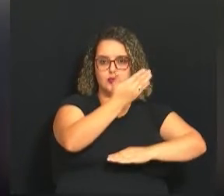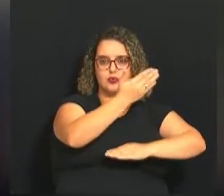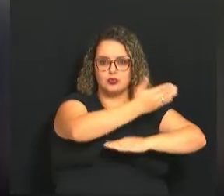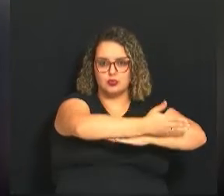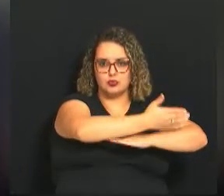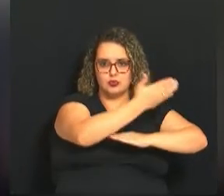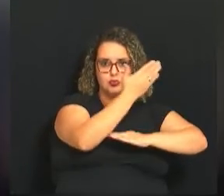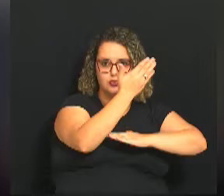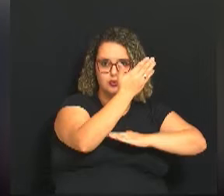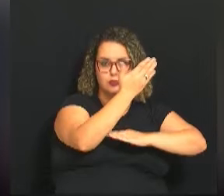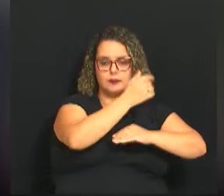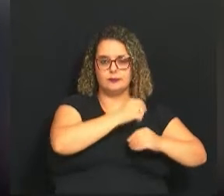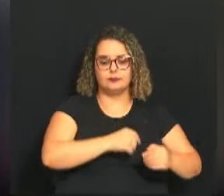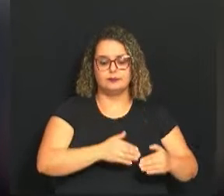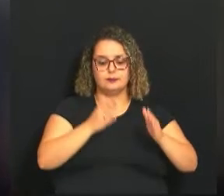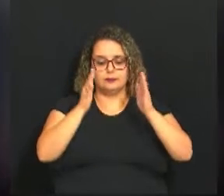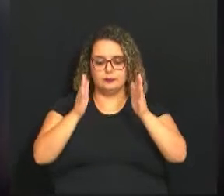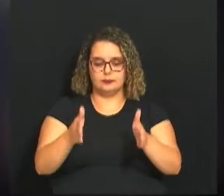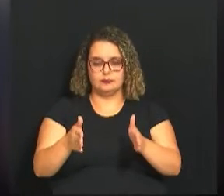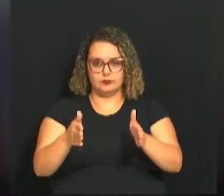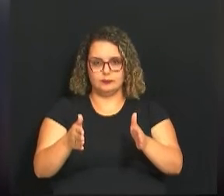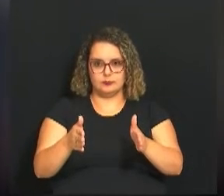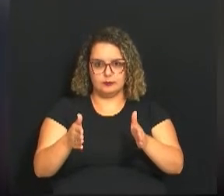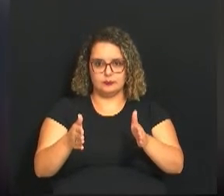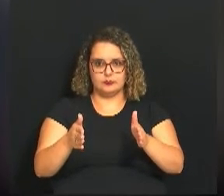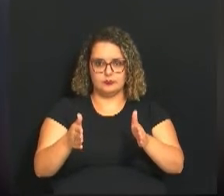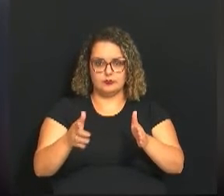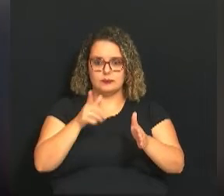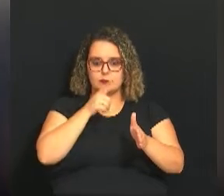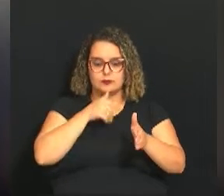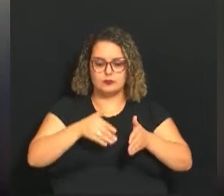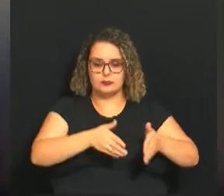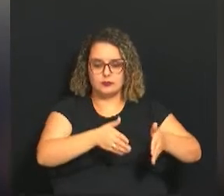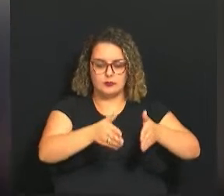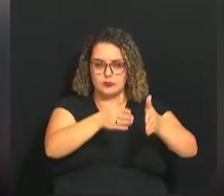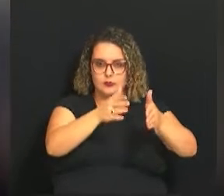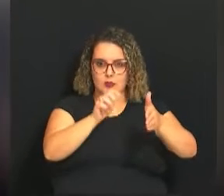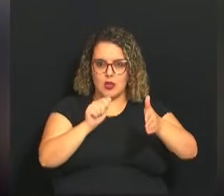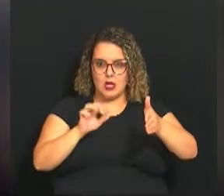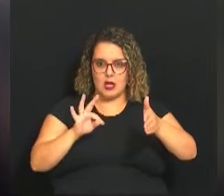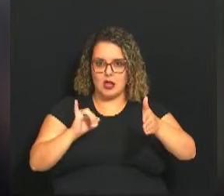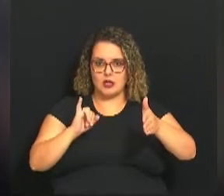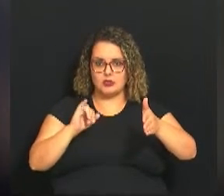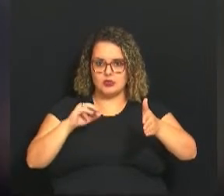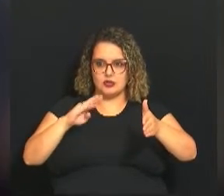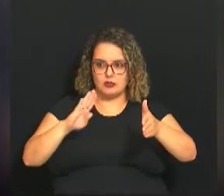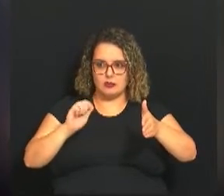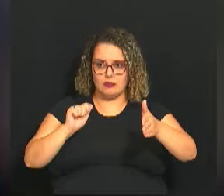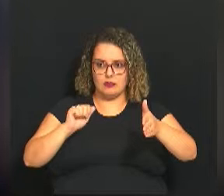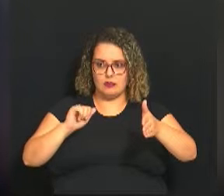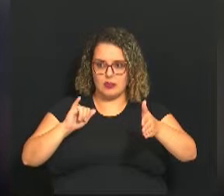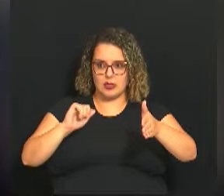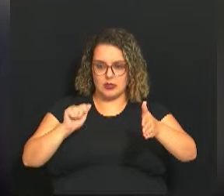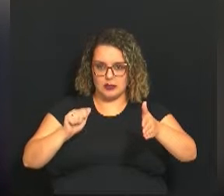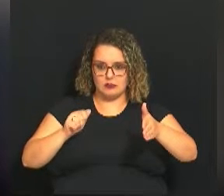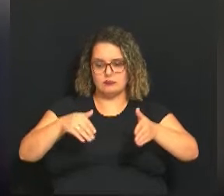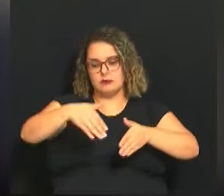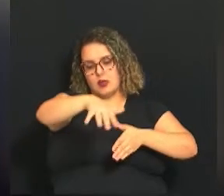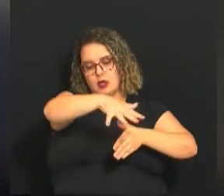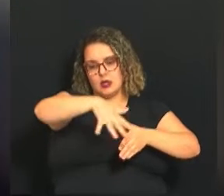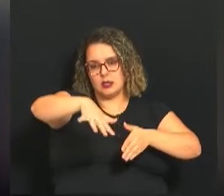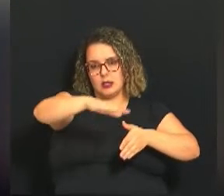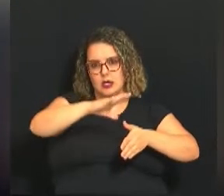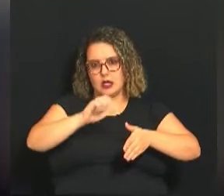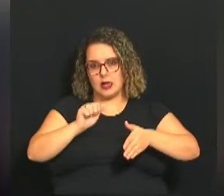O segundo trecho da ponte do Rio Atibaia até a praça central ali da região do Carlos Gomes, uma região bastante conhecida. E